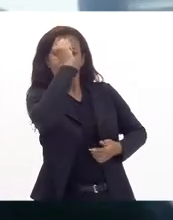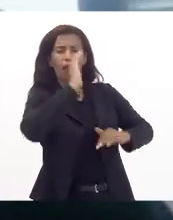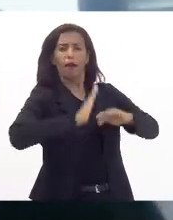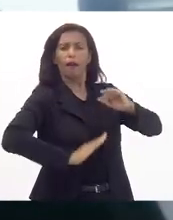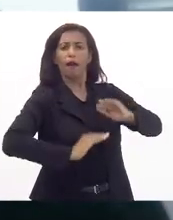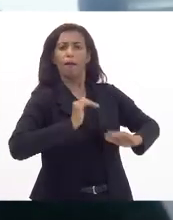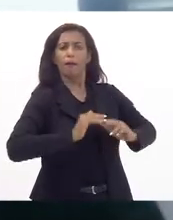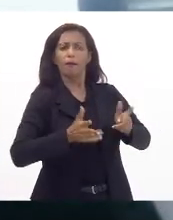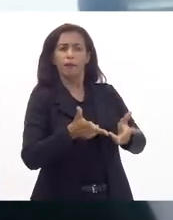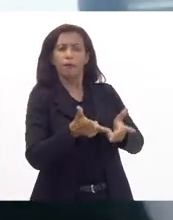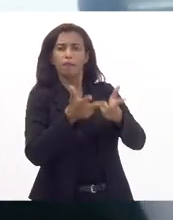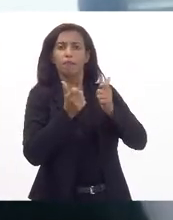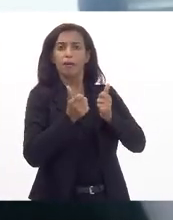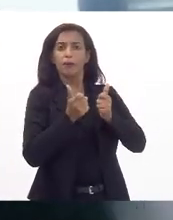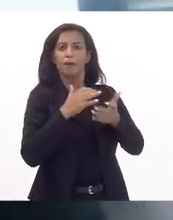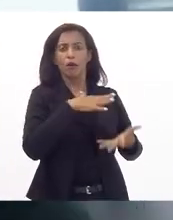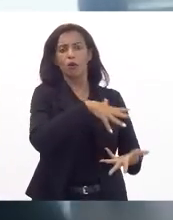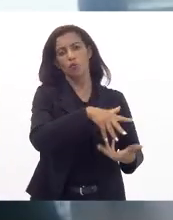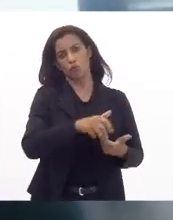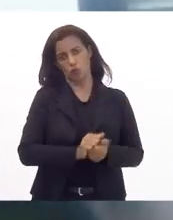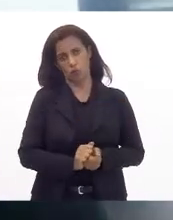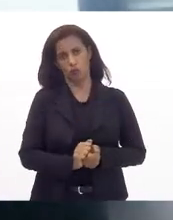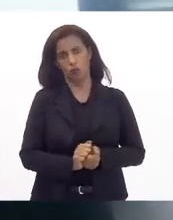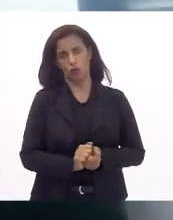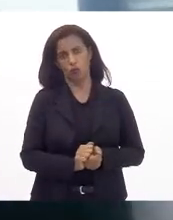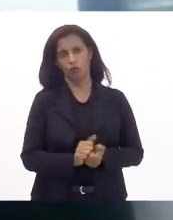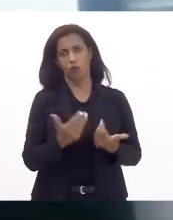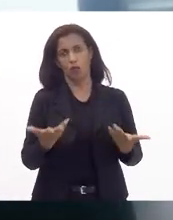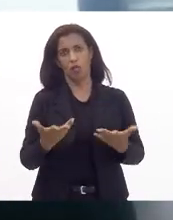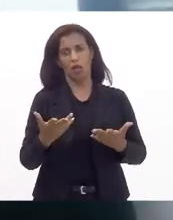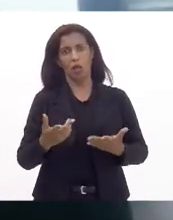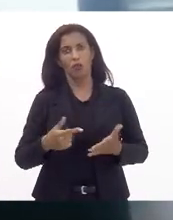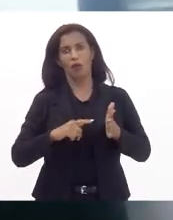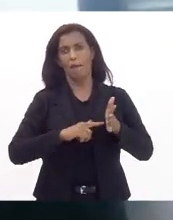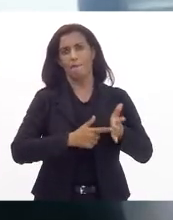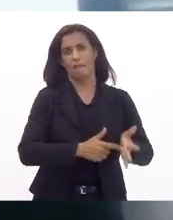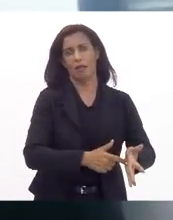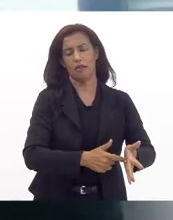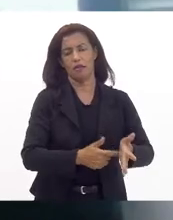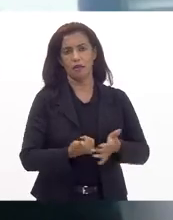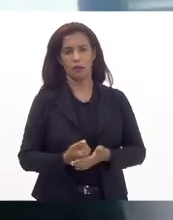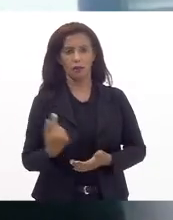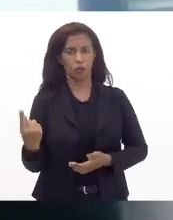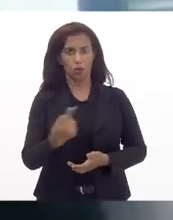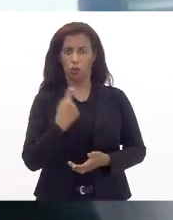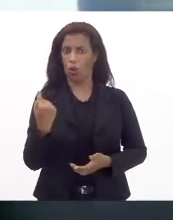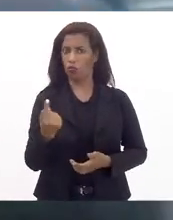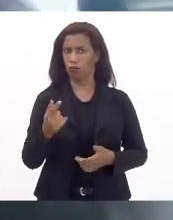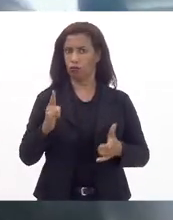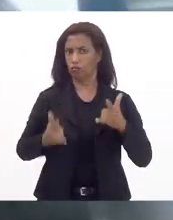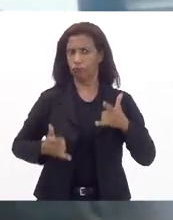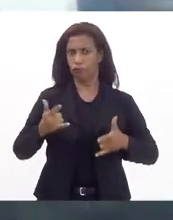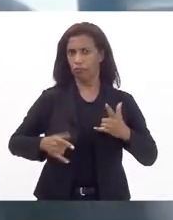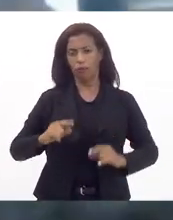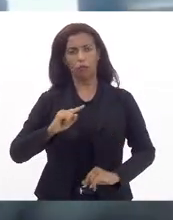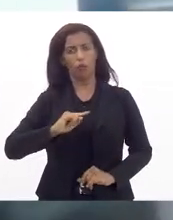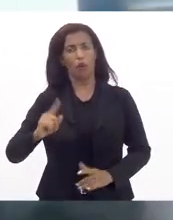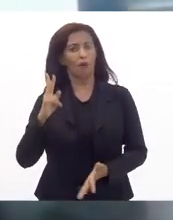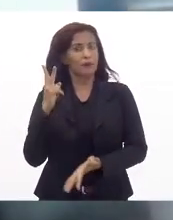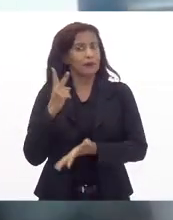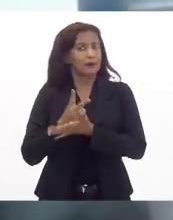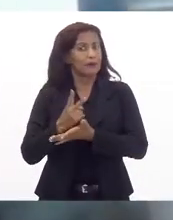a faculdade dele percebeu o mundo não apenas fazer funcionar uma máquina Nós não somos robôs é bom que